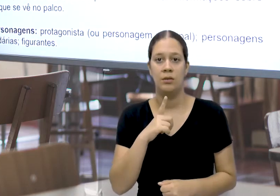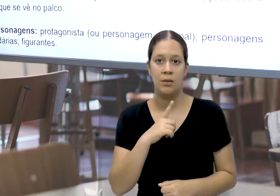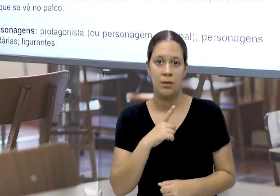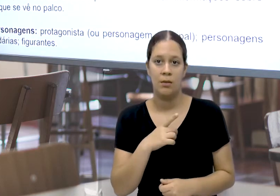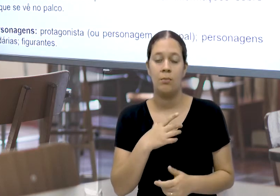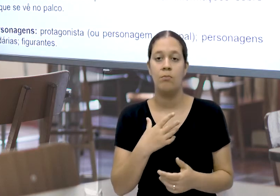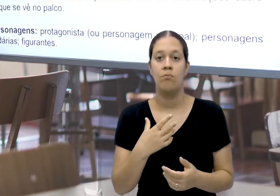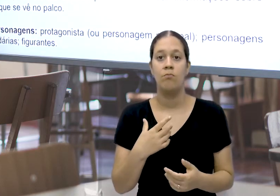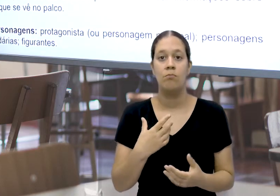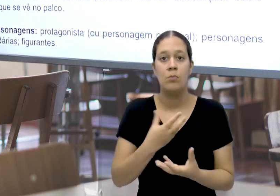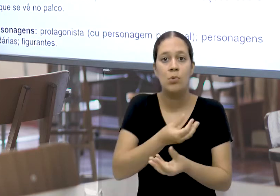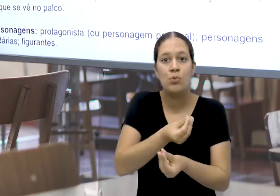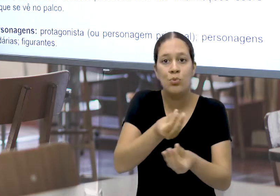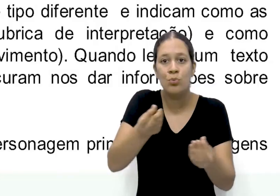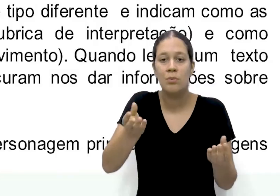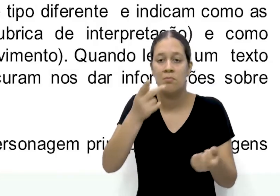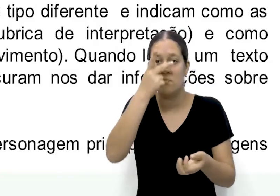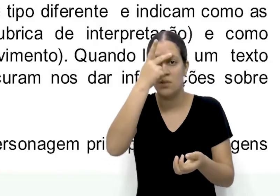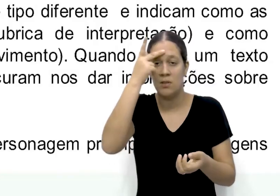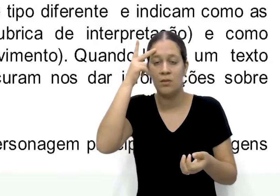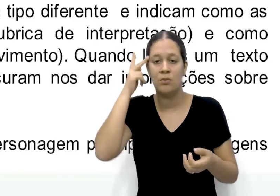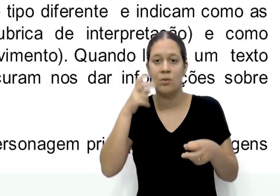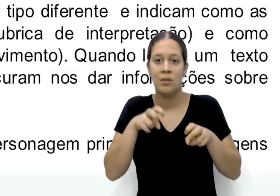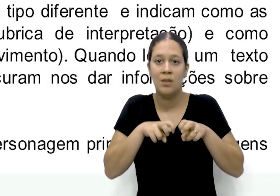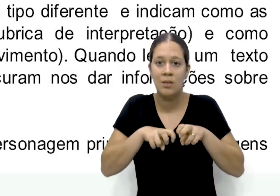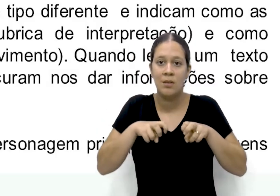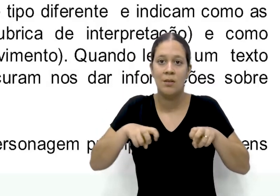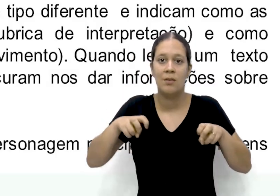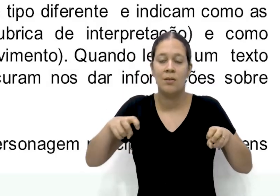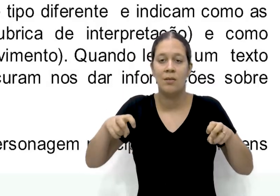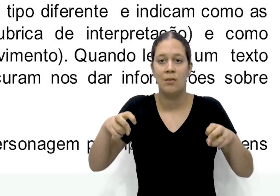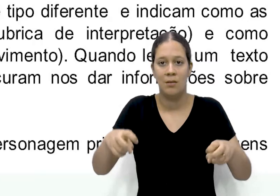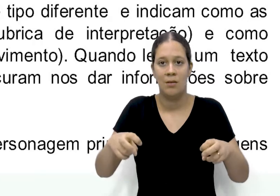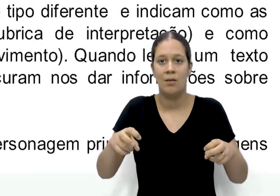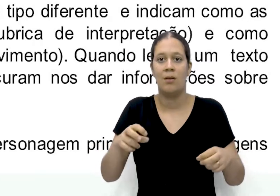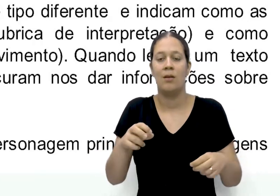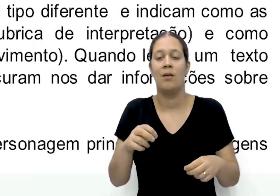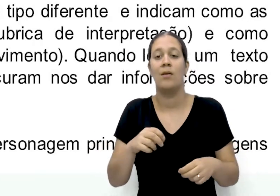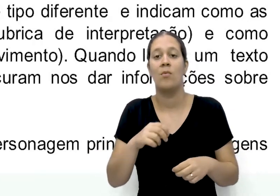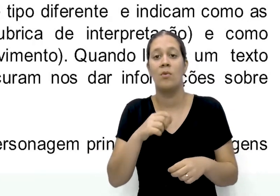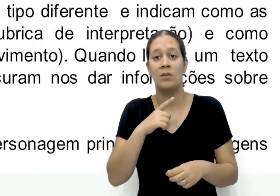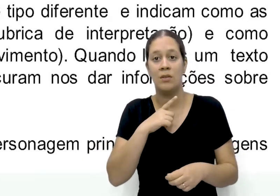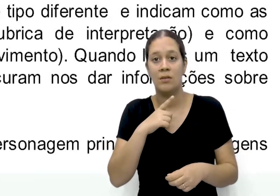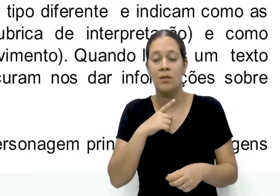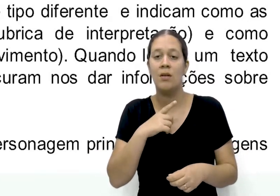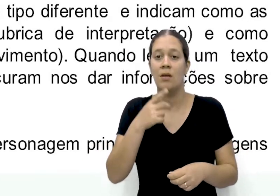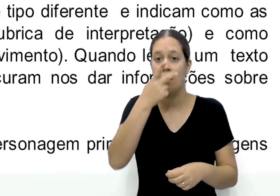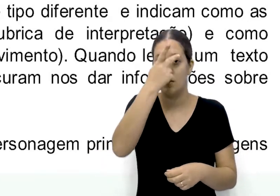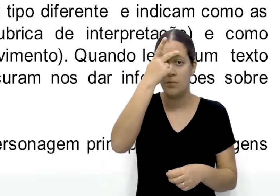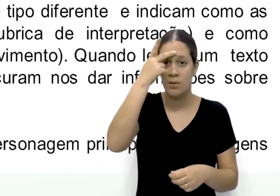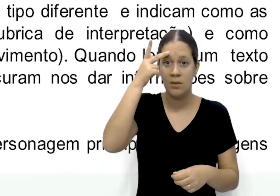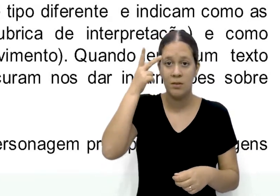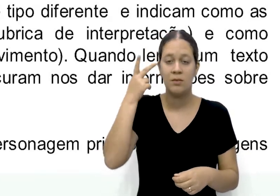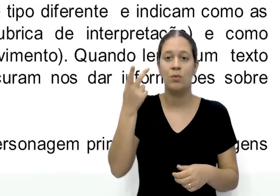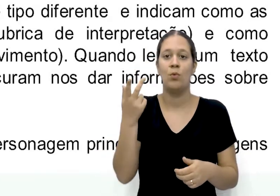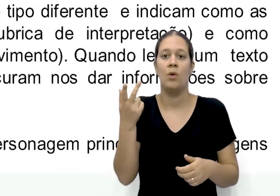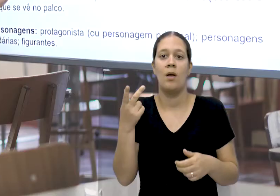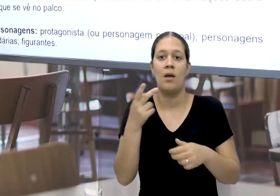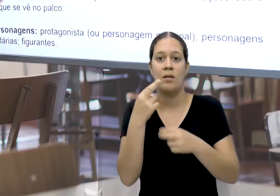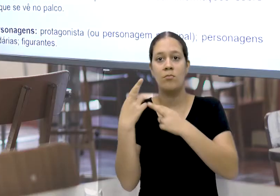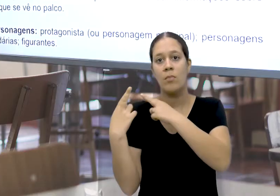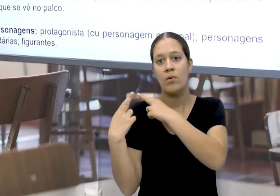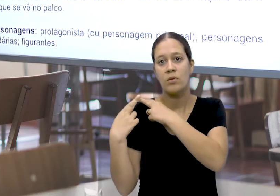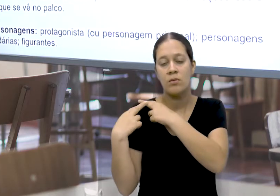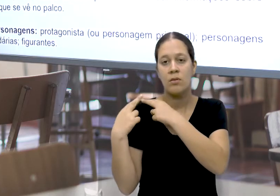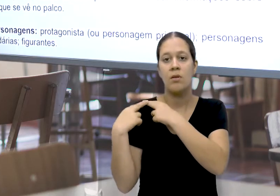responsável pelo figurino, vai ter alguém responsável por fazer a maquiagem das pessoas, das personagens, vai ter alguém para